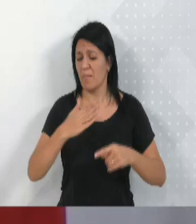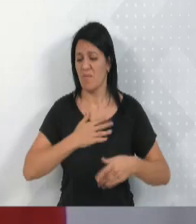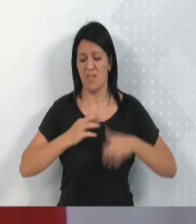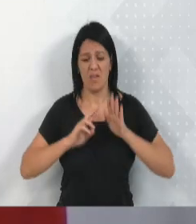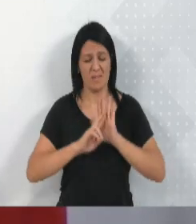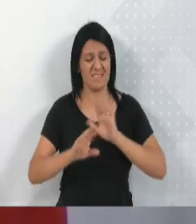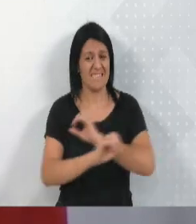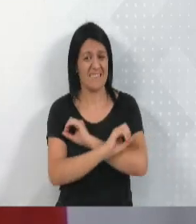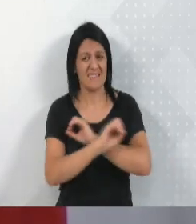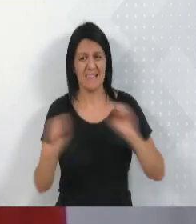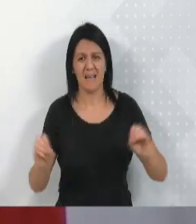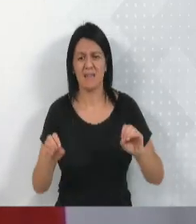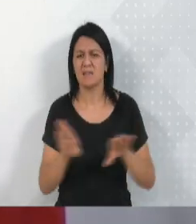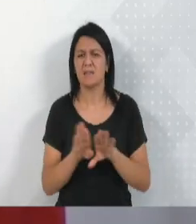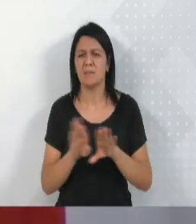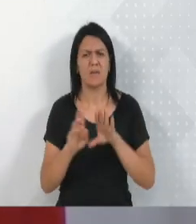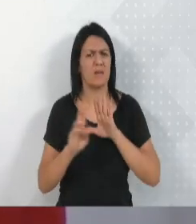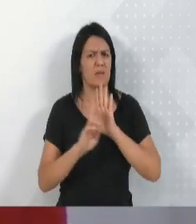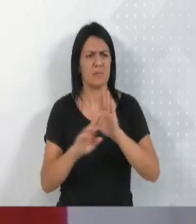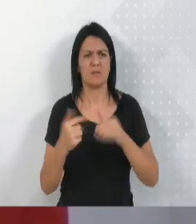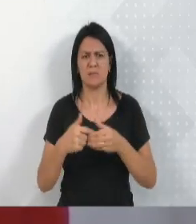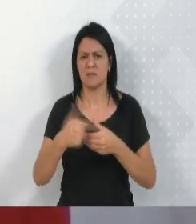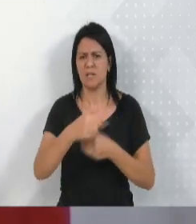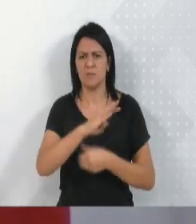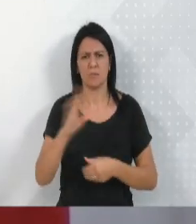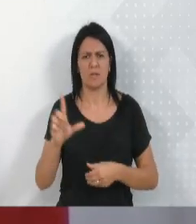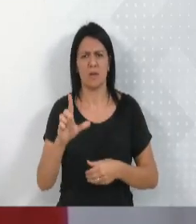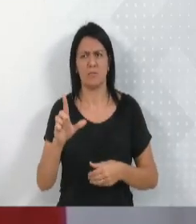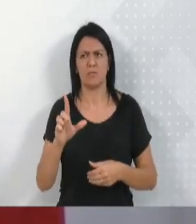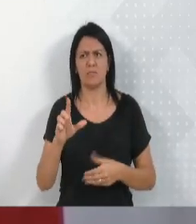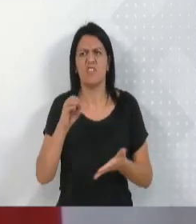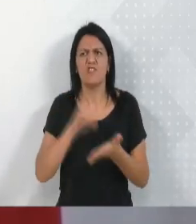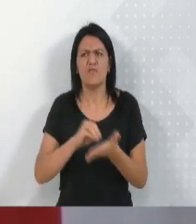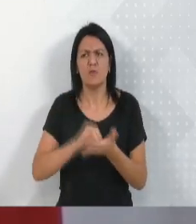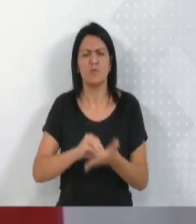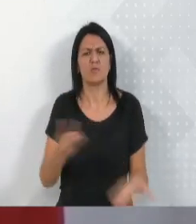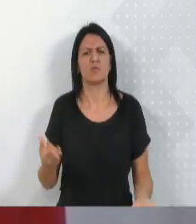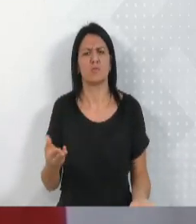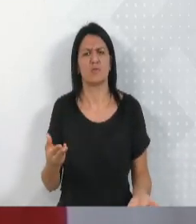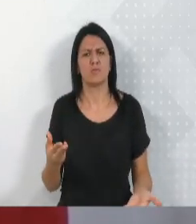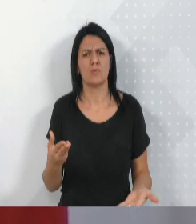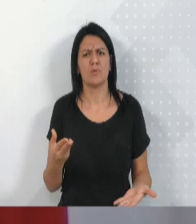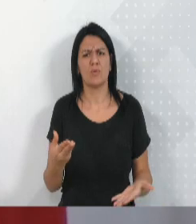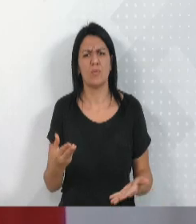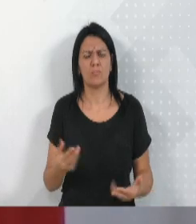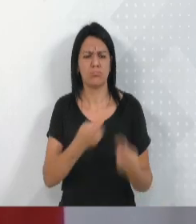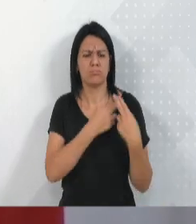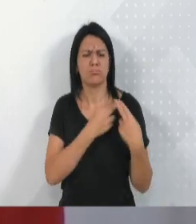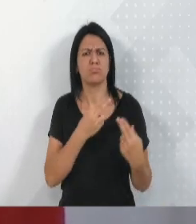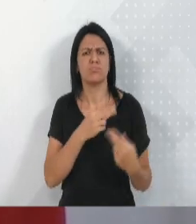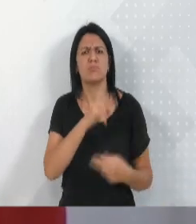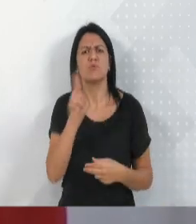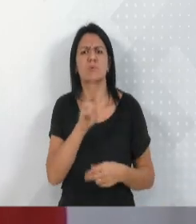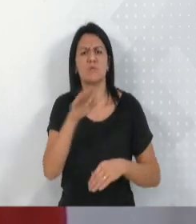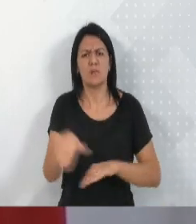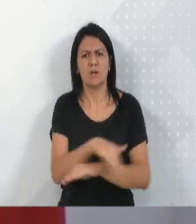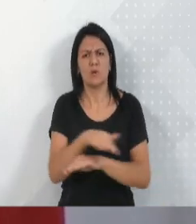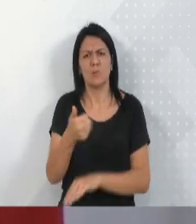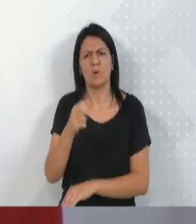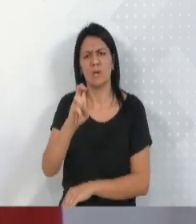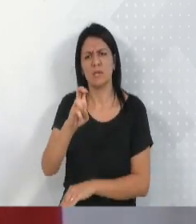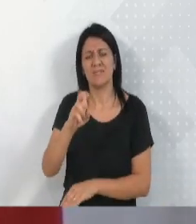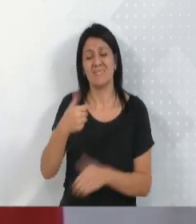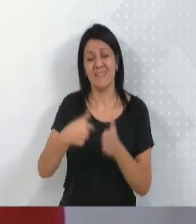não representa a cidade de Blumenau, é uma covardia se apropriar do espaço da 15 de novembro, de maneira irregular, antes do